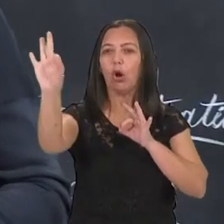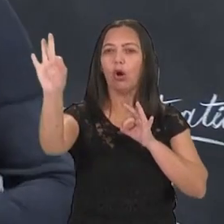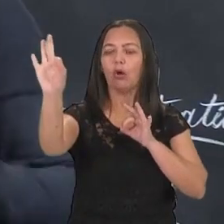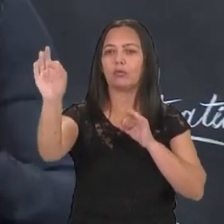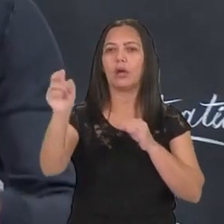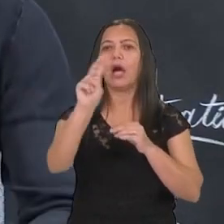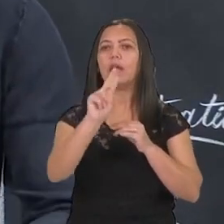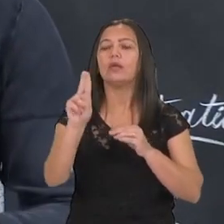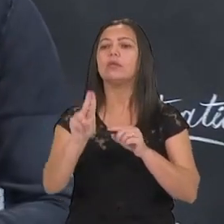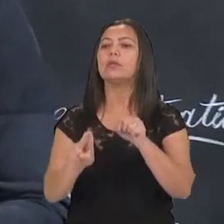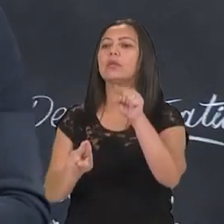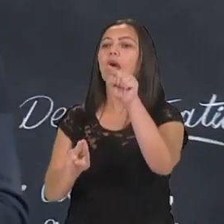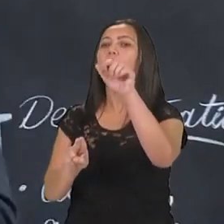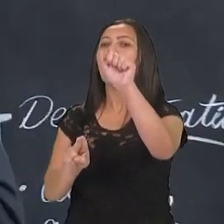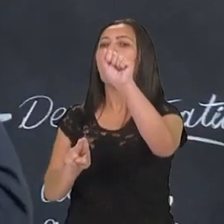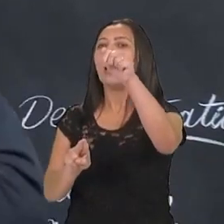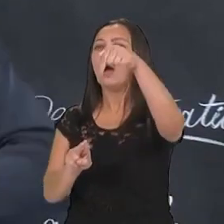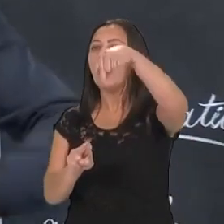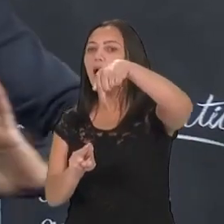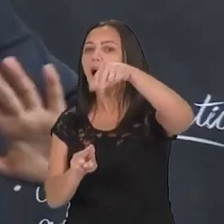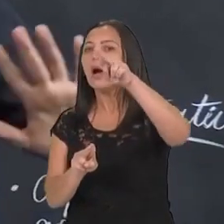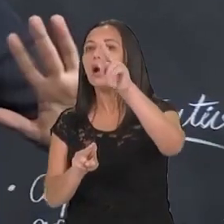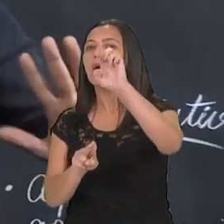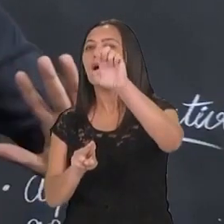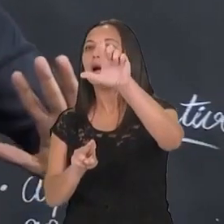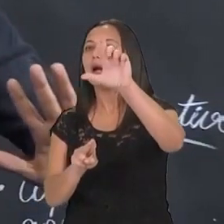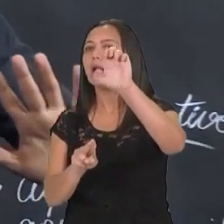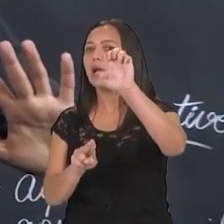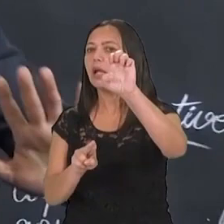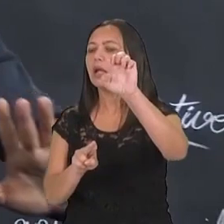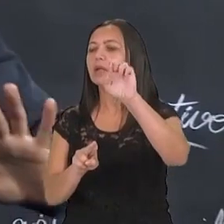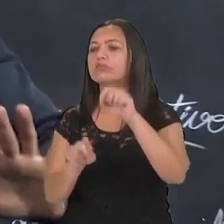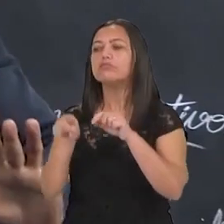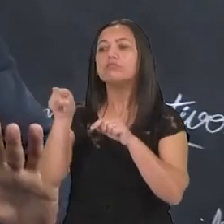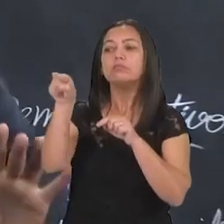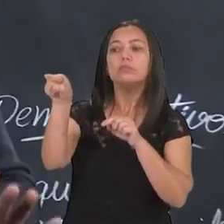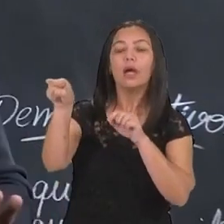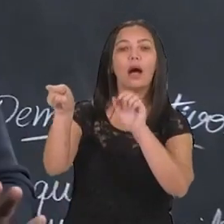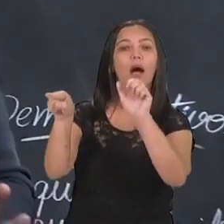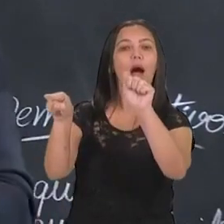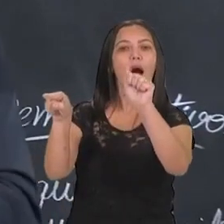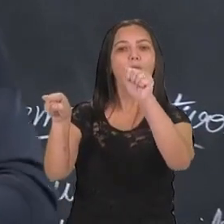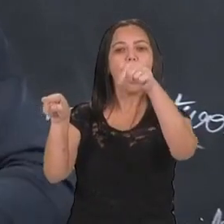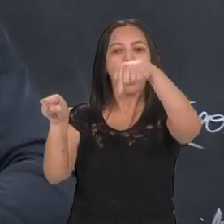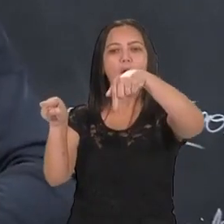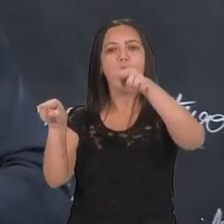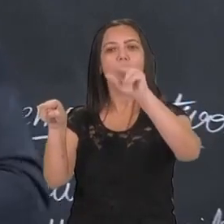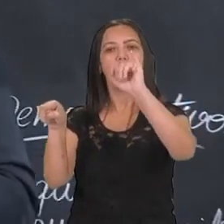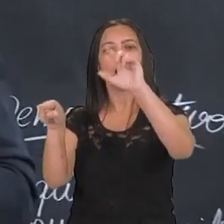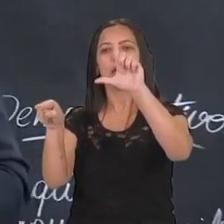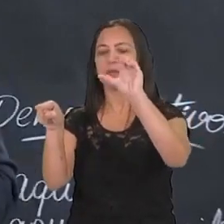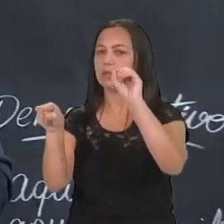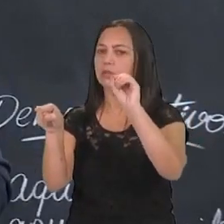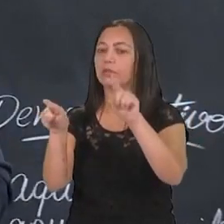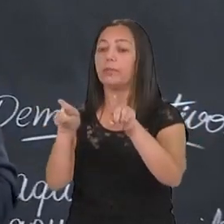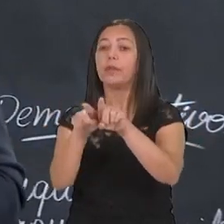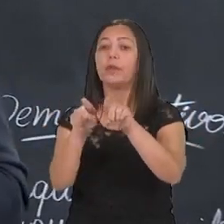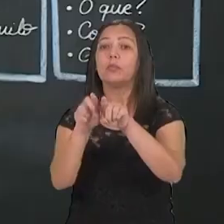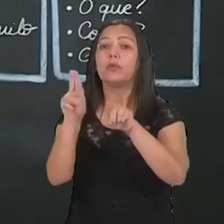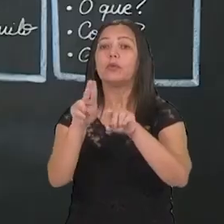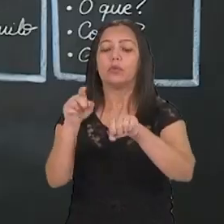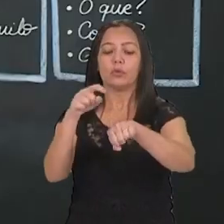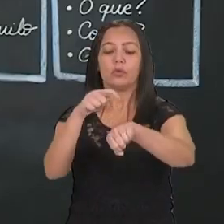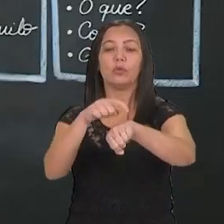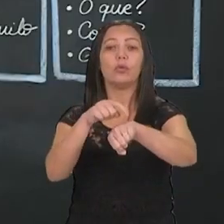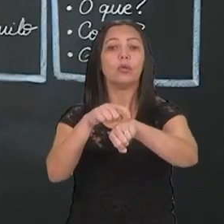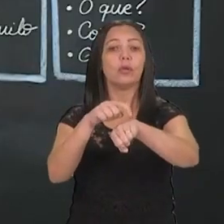usar aquele, aquela ou aquilo. Essa é uma distinção bem fácil de fazer em relação à posição. E em relação ao tempo também.